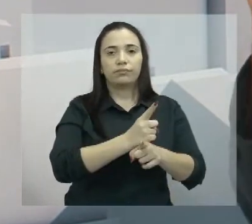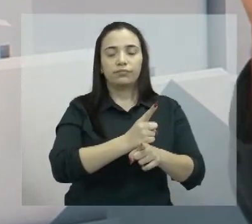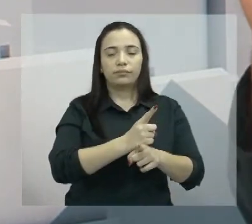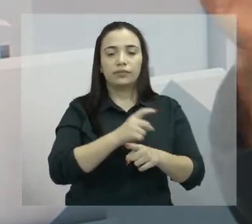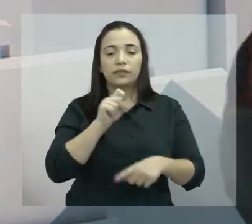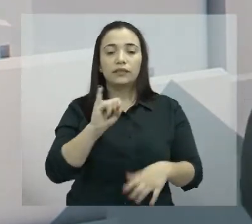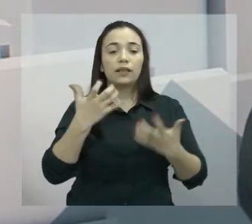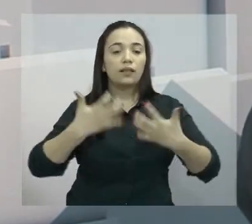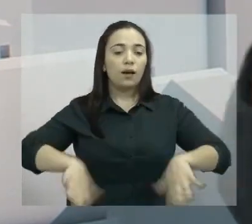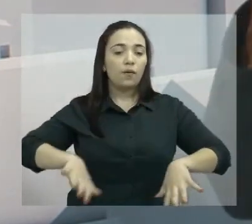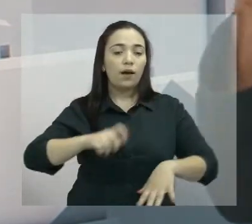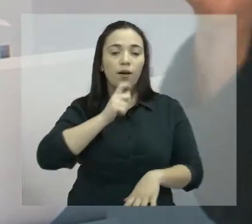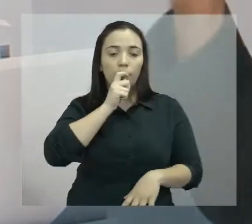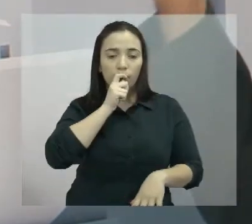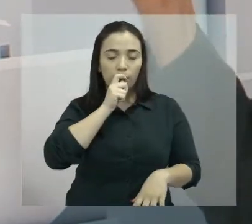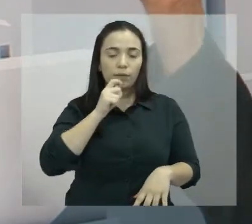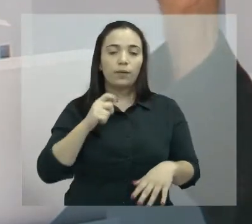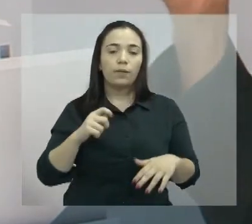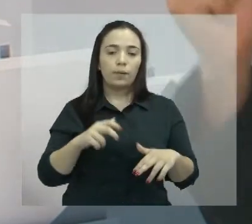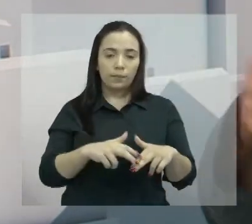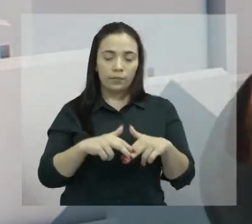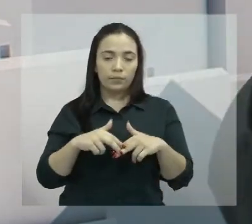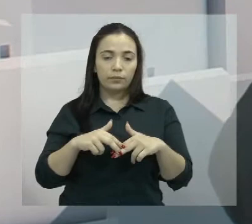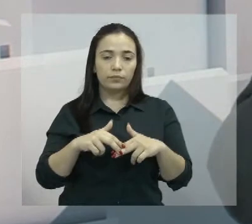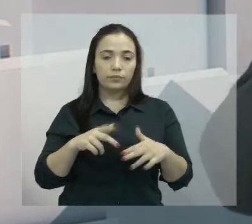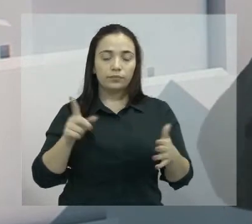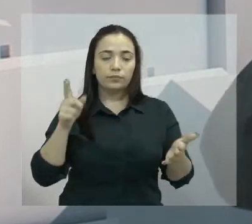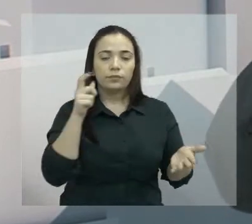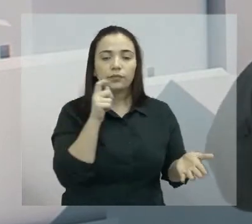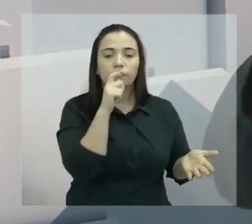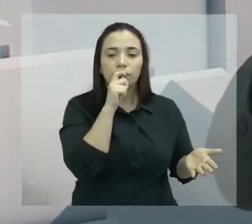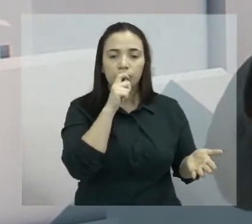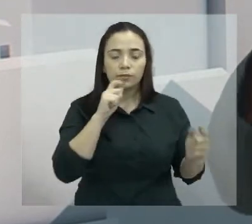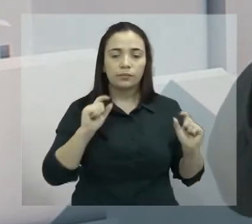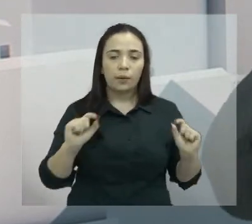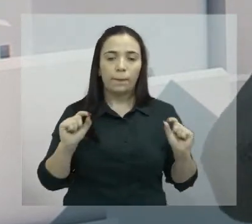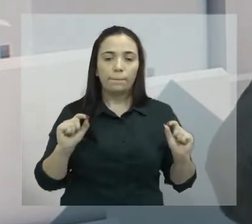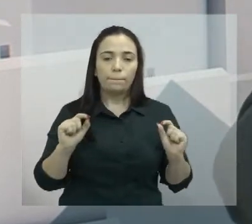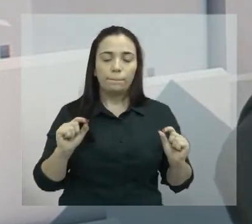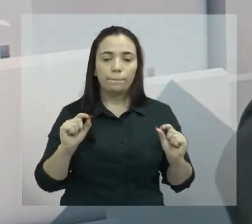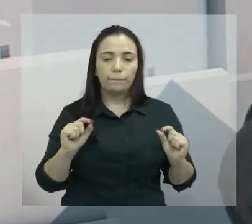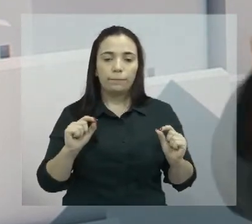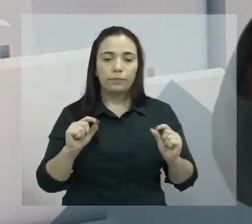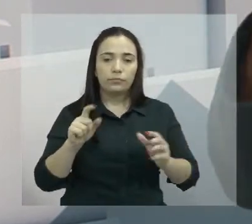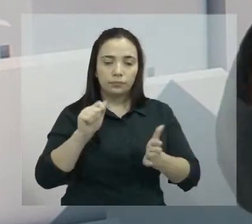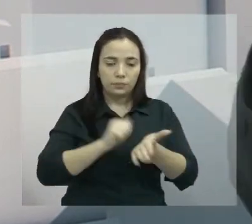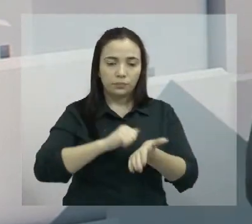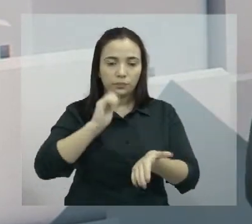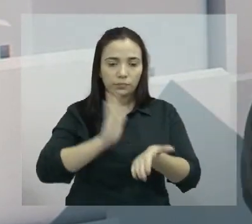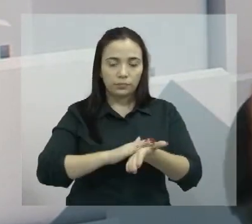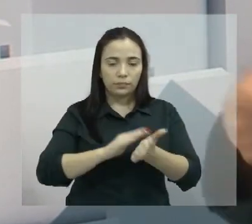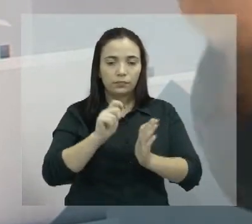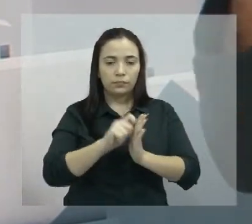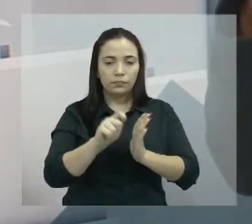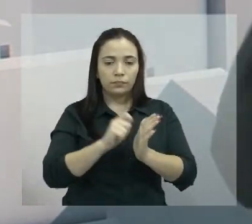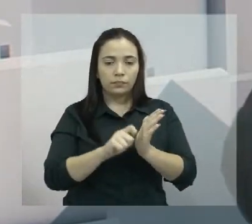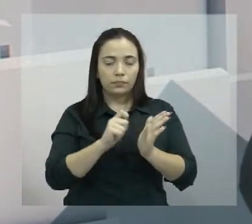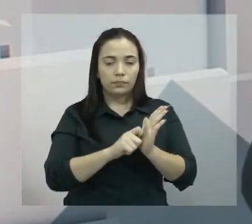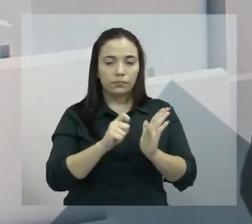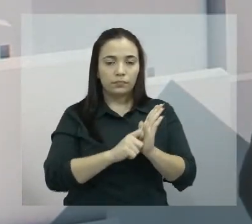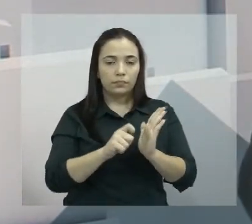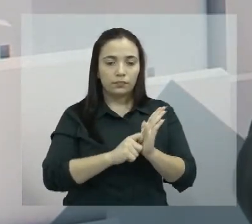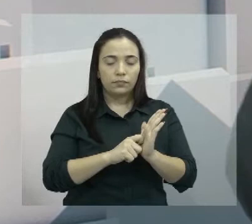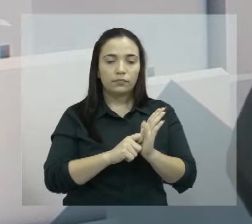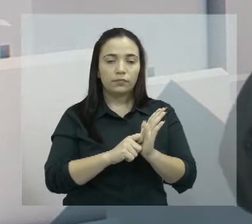se nega a fazer o teste. Aí, o procedimento do agente de trânsito é fazer o auto de infração e essa pessoa, mesmo